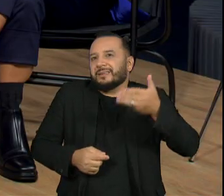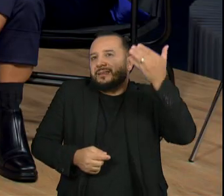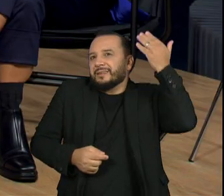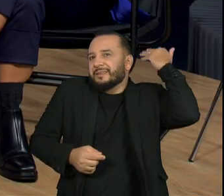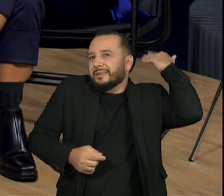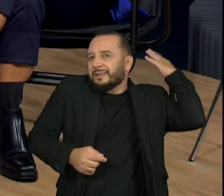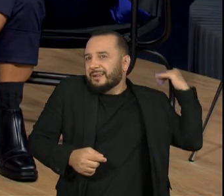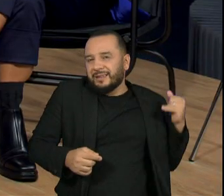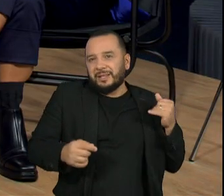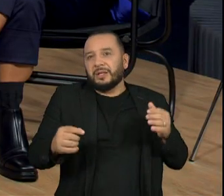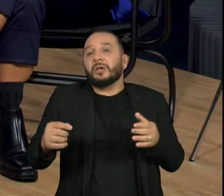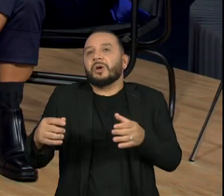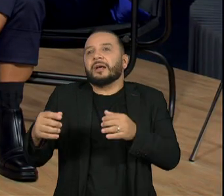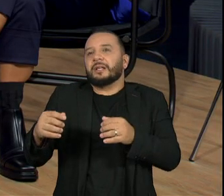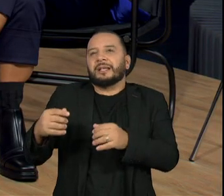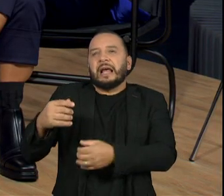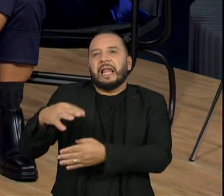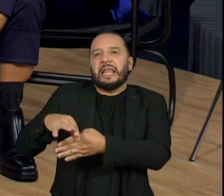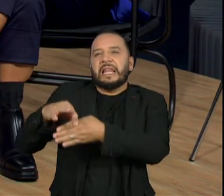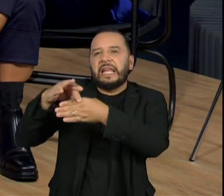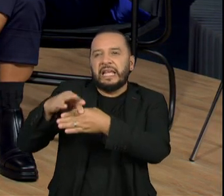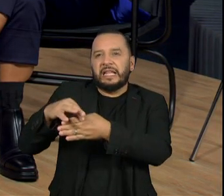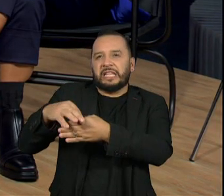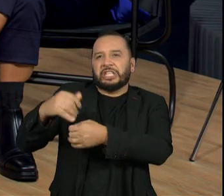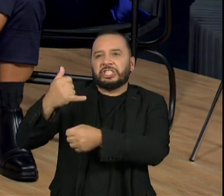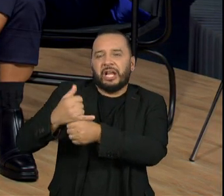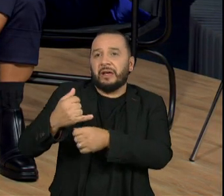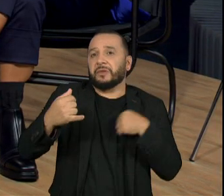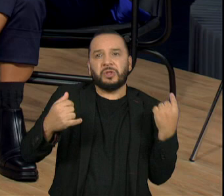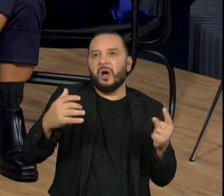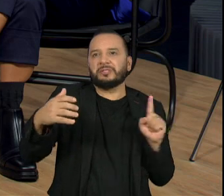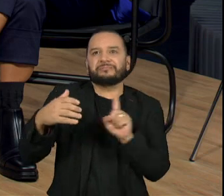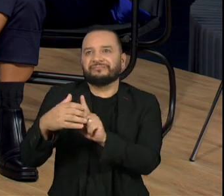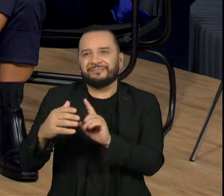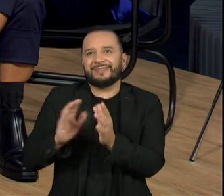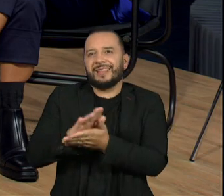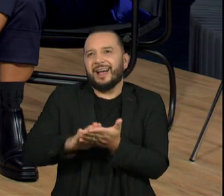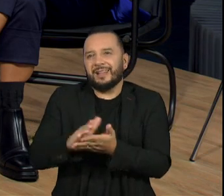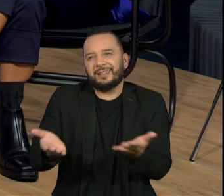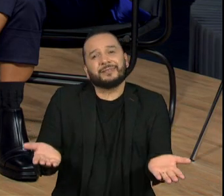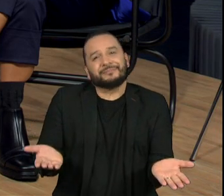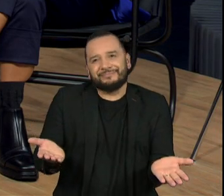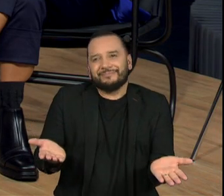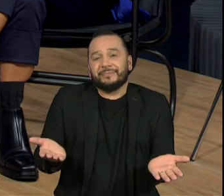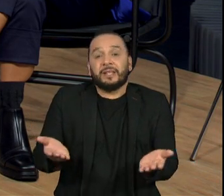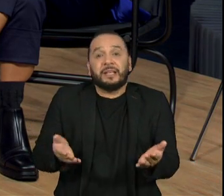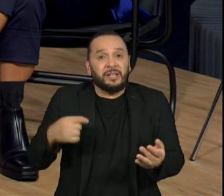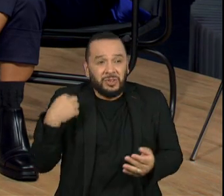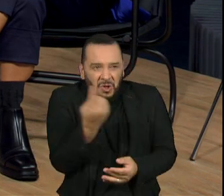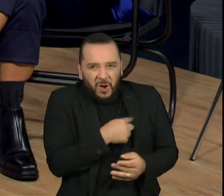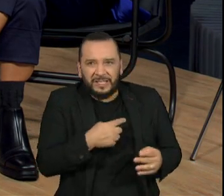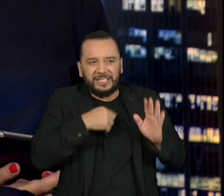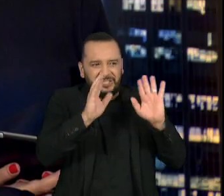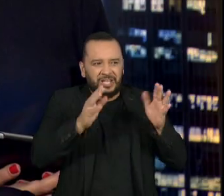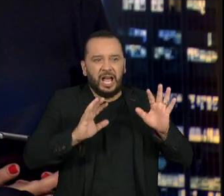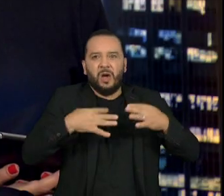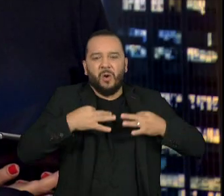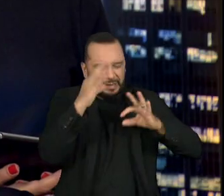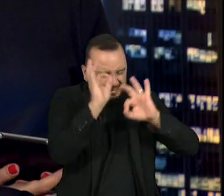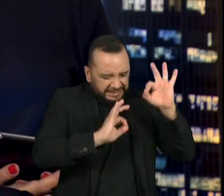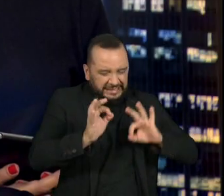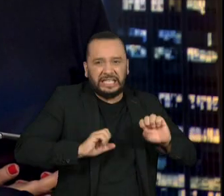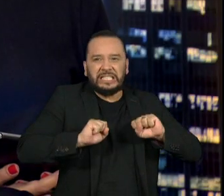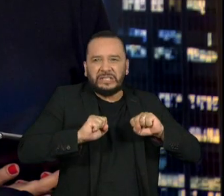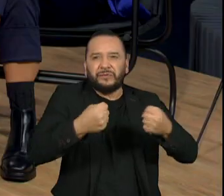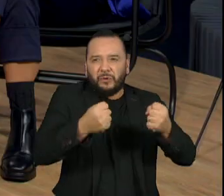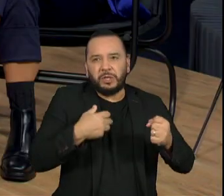vai refletir isso. Por isso que quando a gente se veste, a gente o faz nessa tentativa, nesse esforço de pertencimento. Como